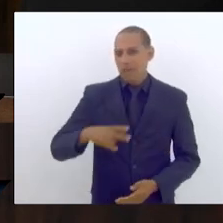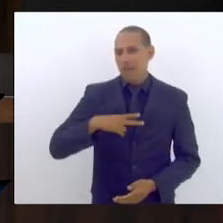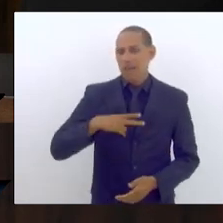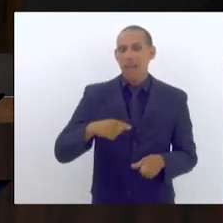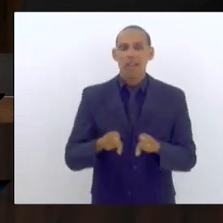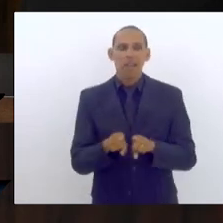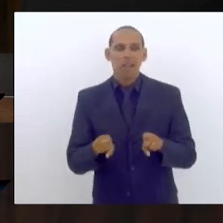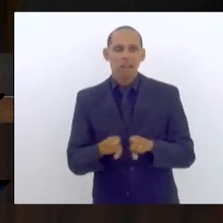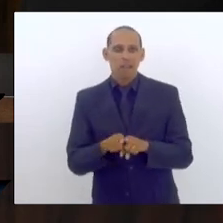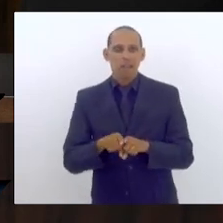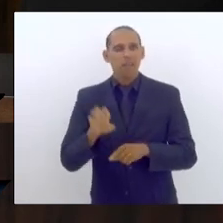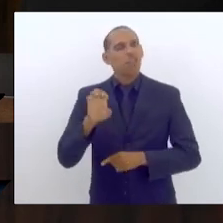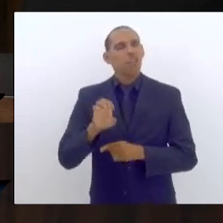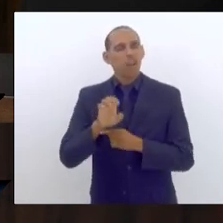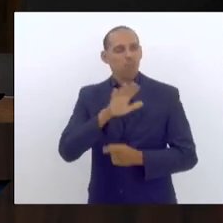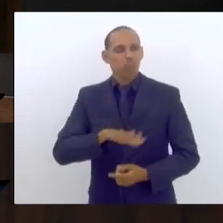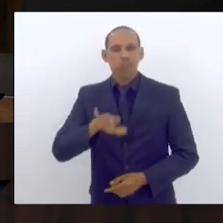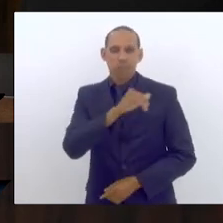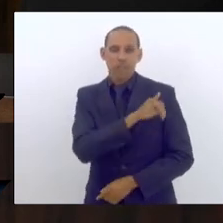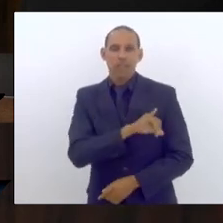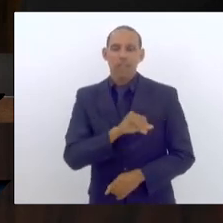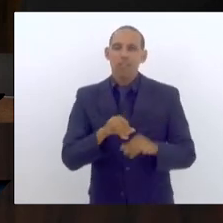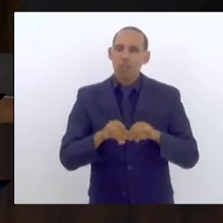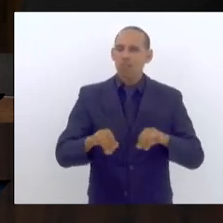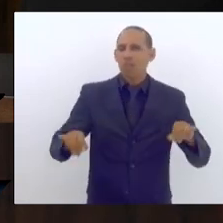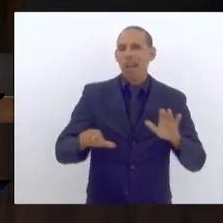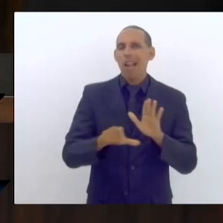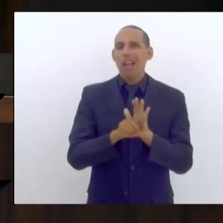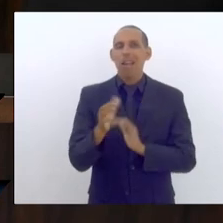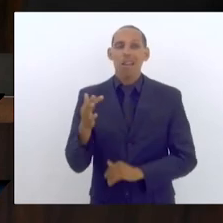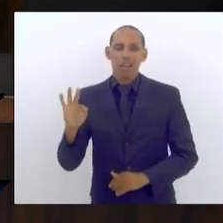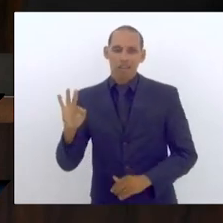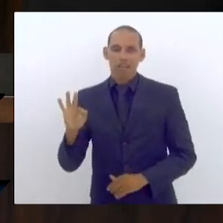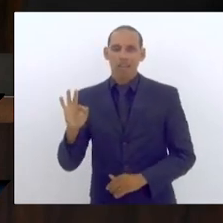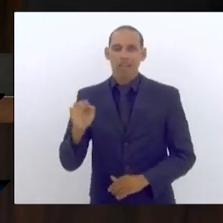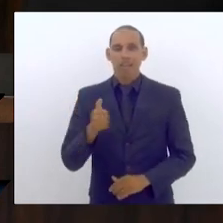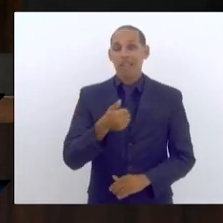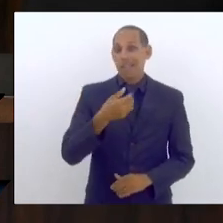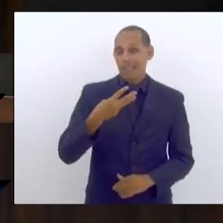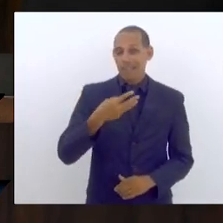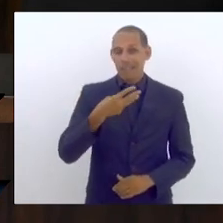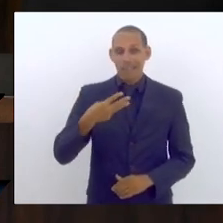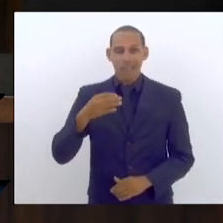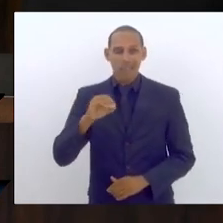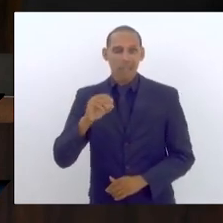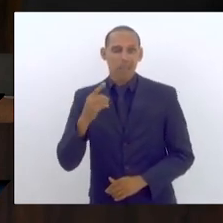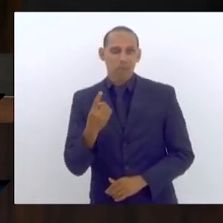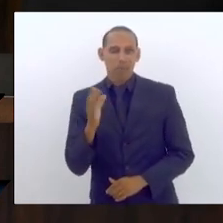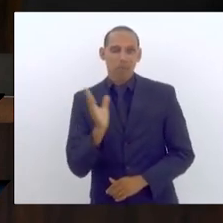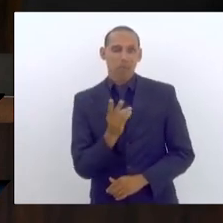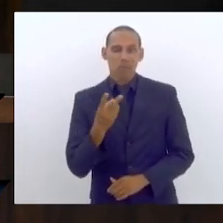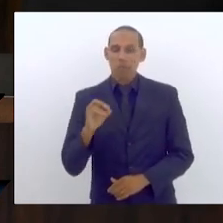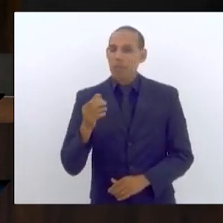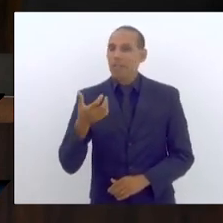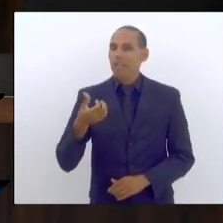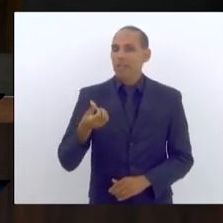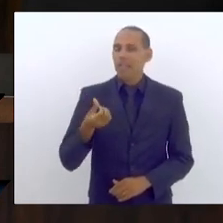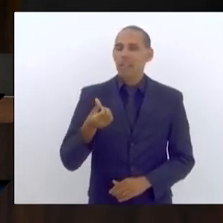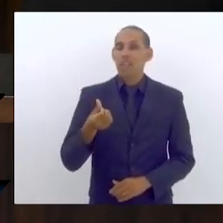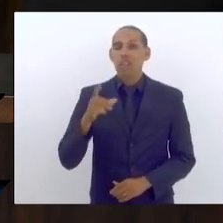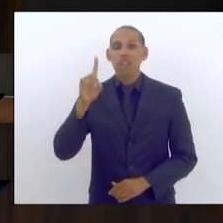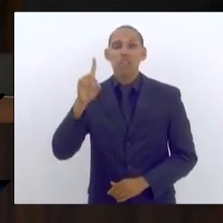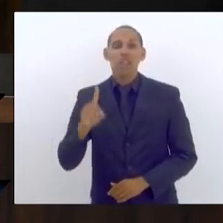no âmbito do Estado do Rio de Janeiro, a divulgar a Lei Federal 13.301 de 2016, que assegura o